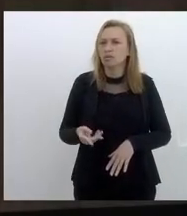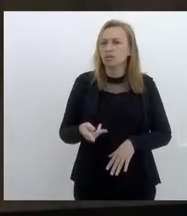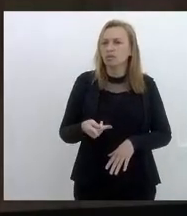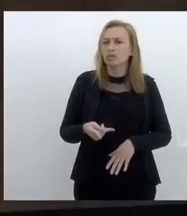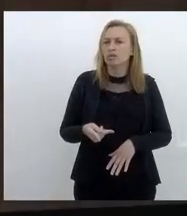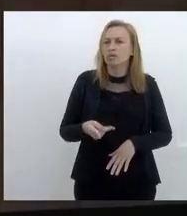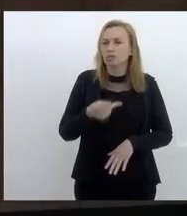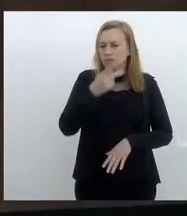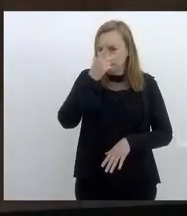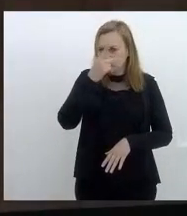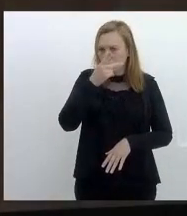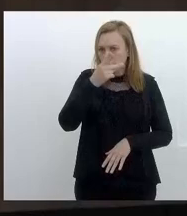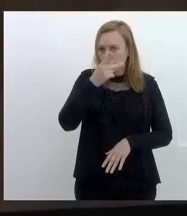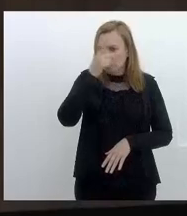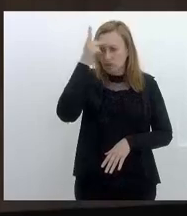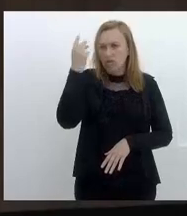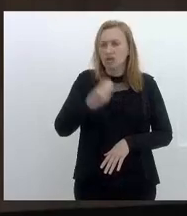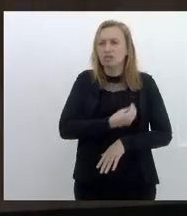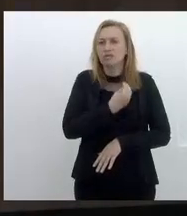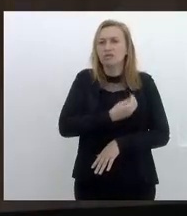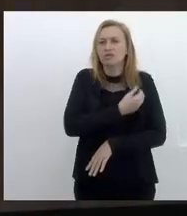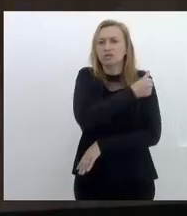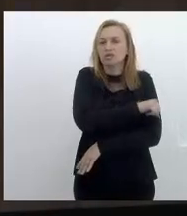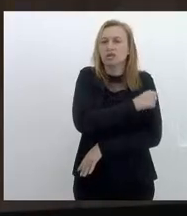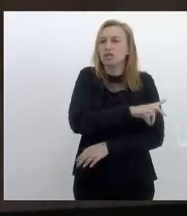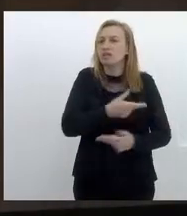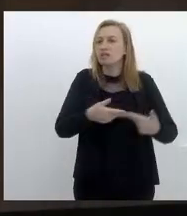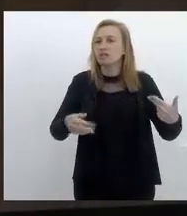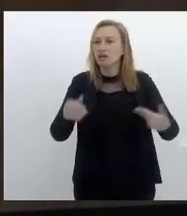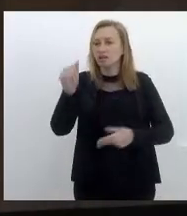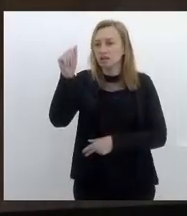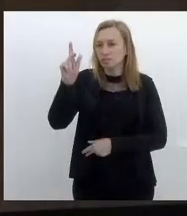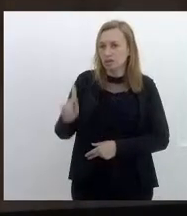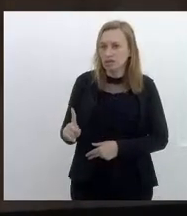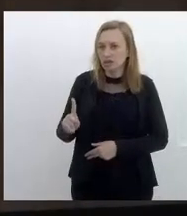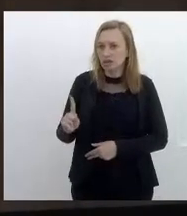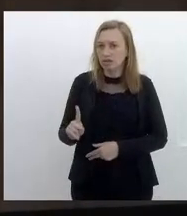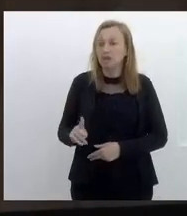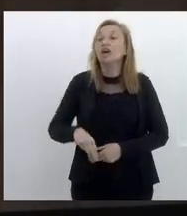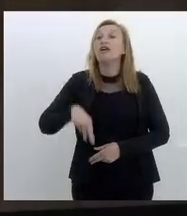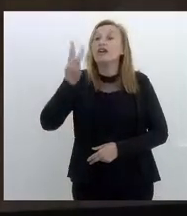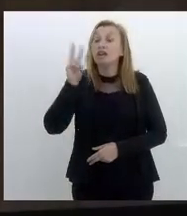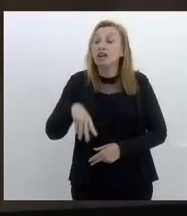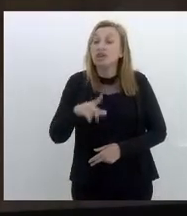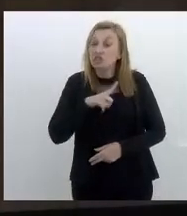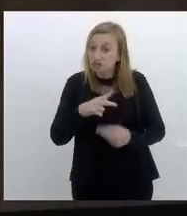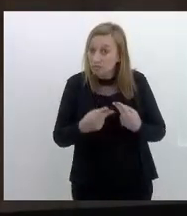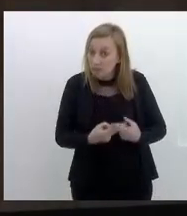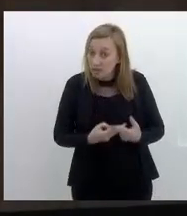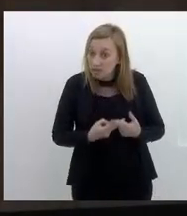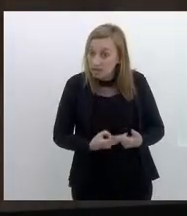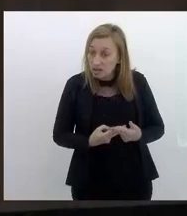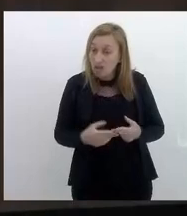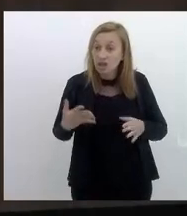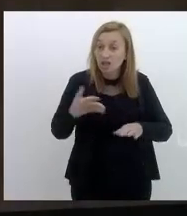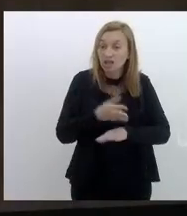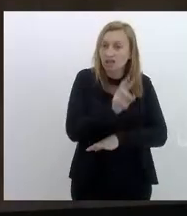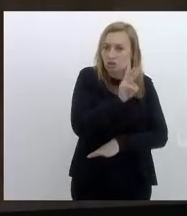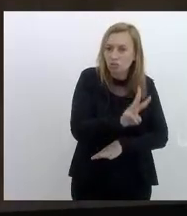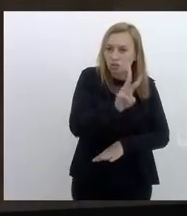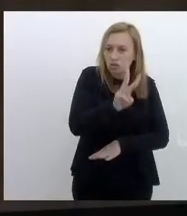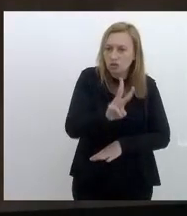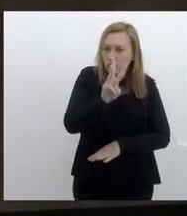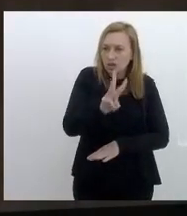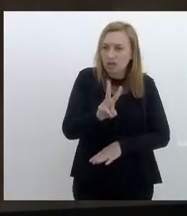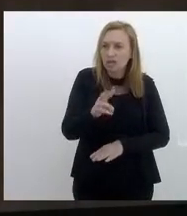e milhares e servidores ativos aposentados e pensionistas quem tiver paciência Entre no site